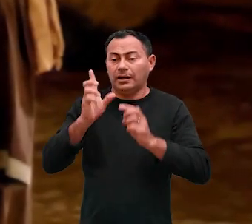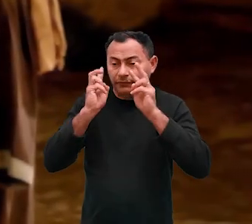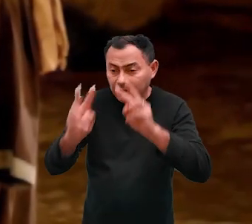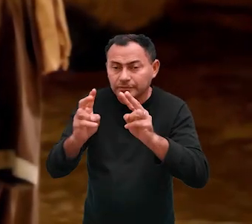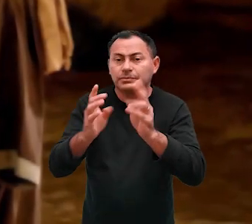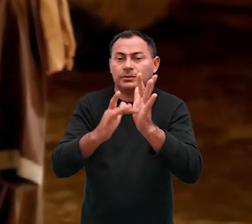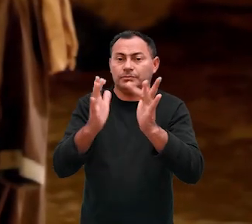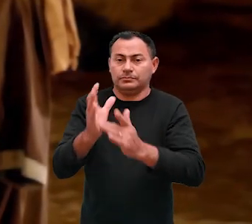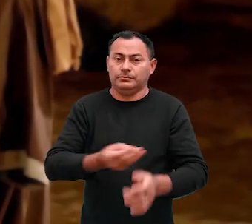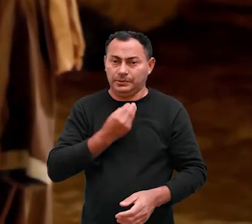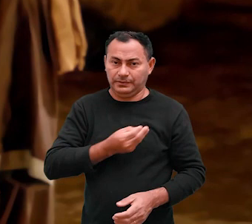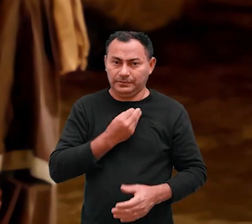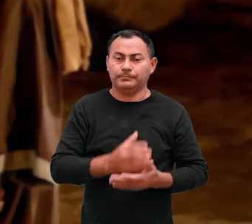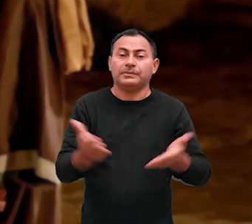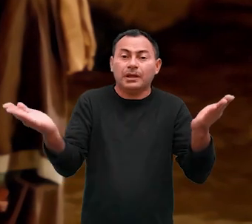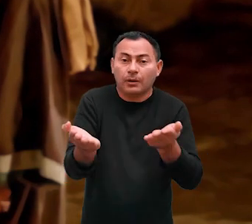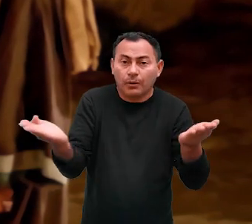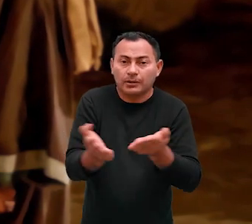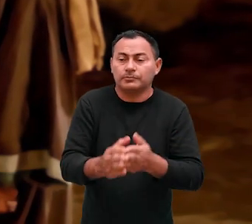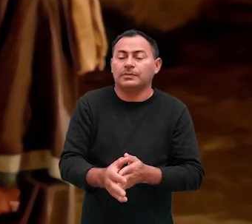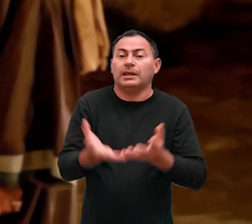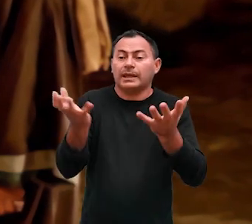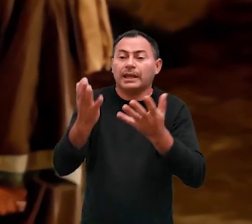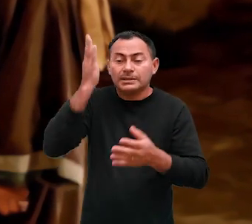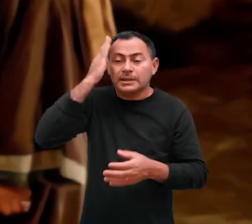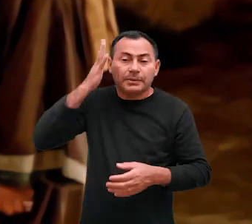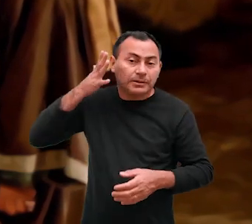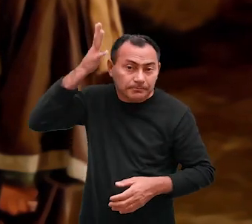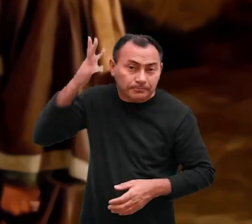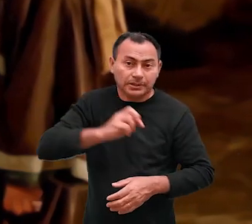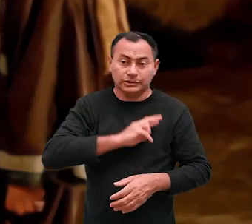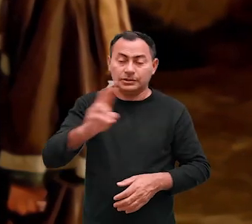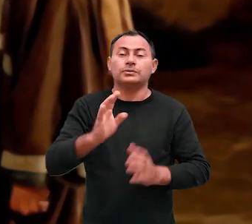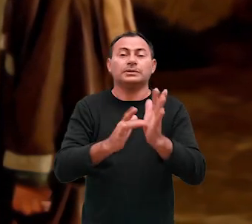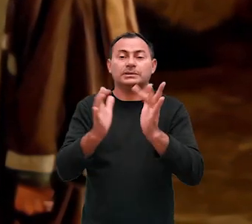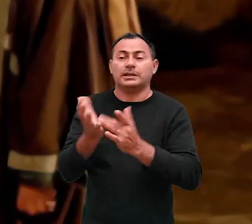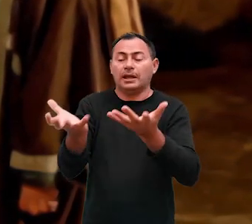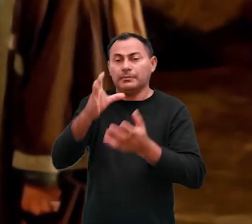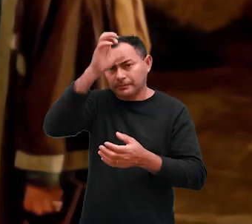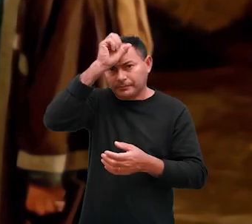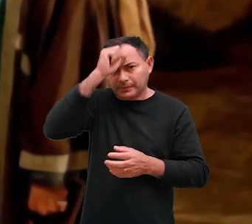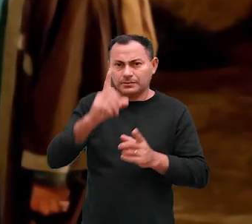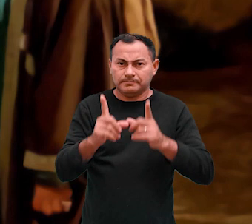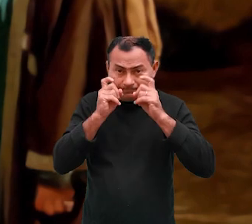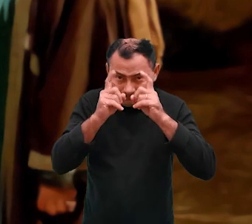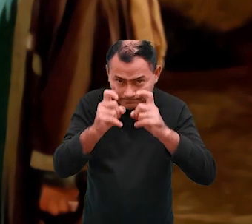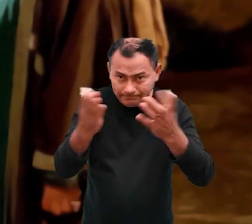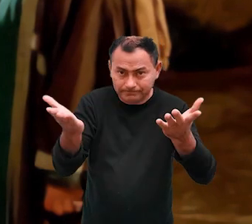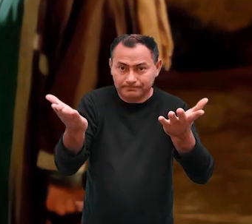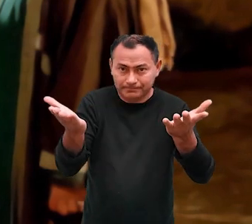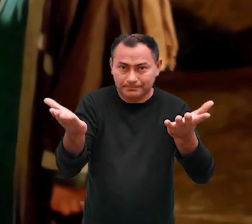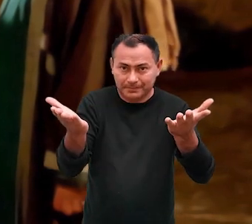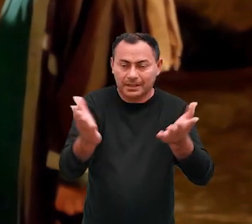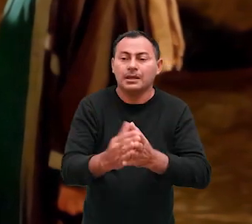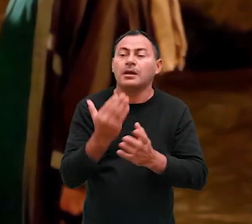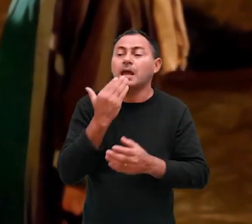visto como Jesus vivia. E agora queria ouvir o discurso religioso de Jesus. Não foi interessante